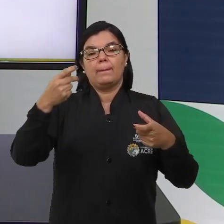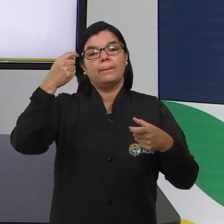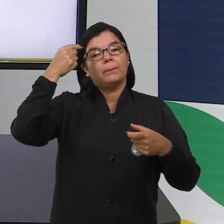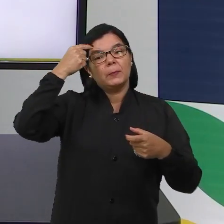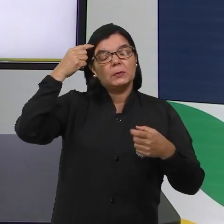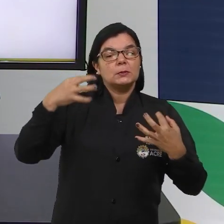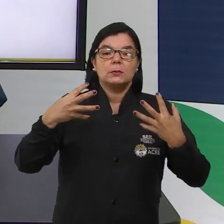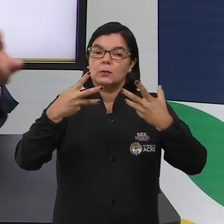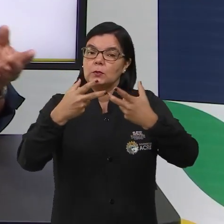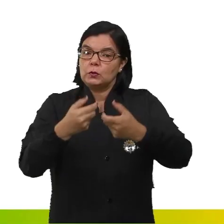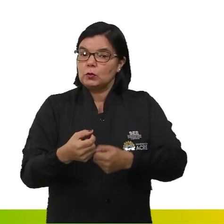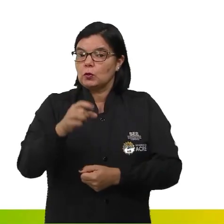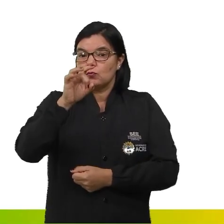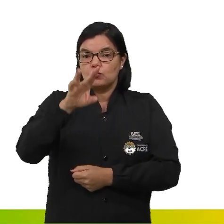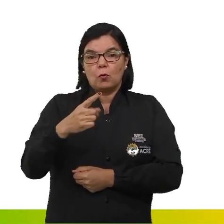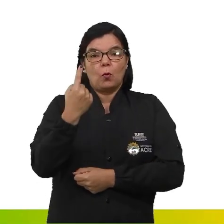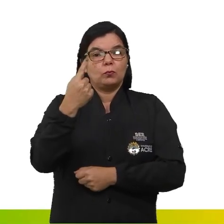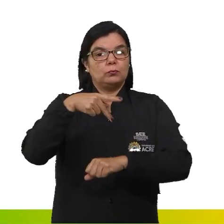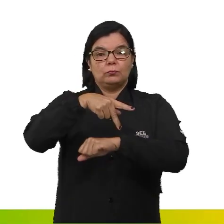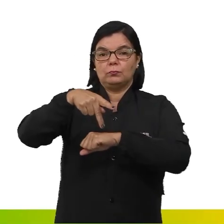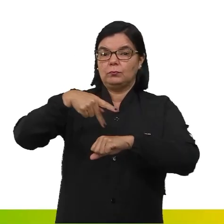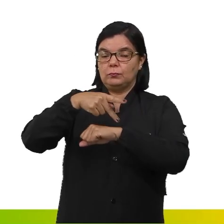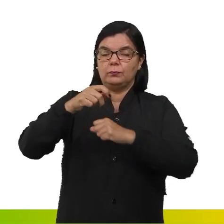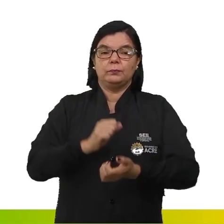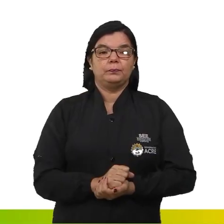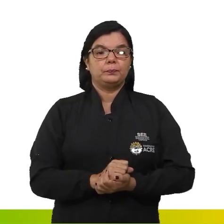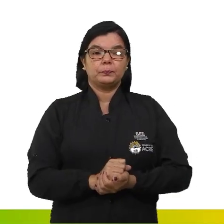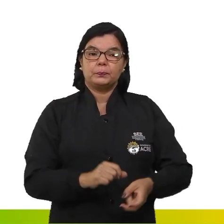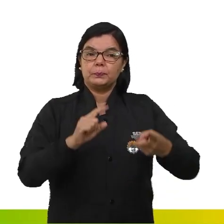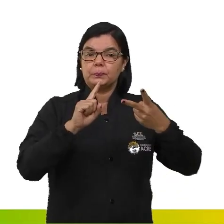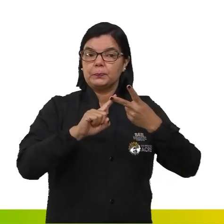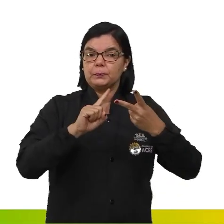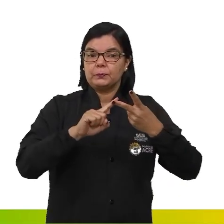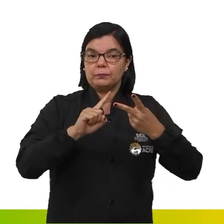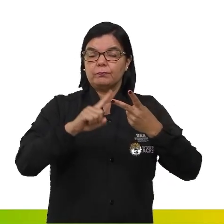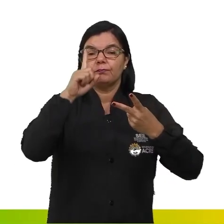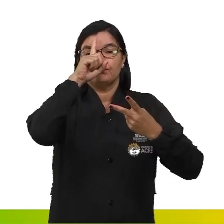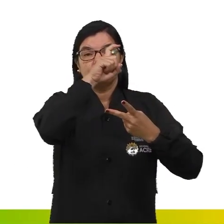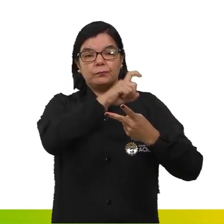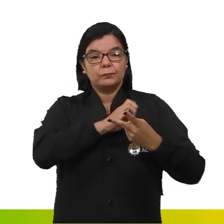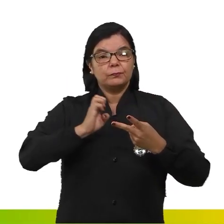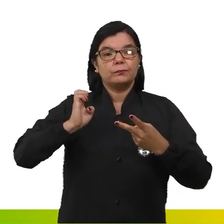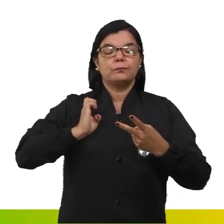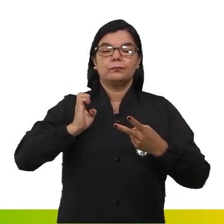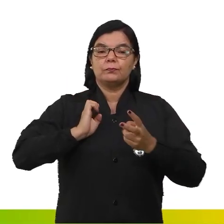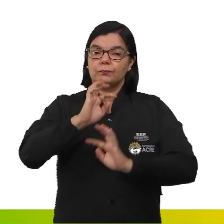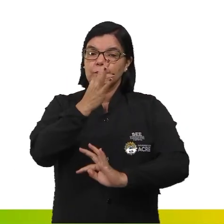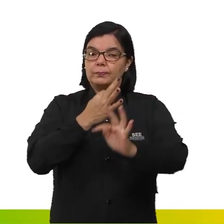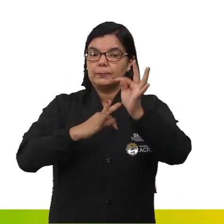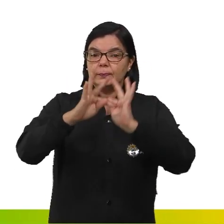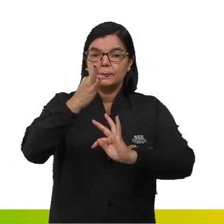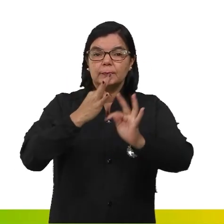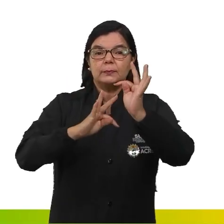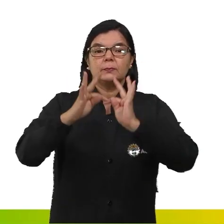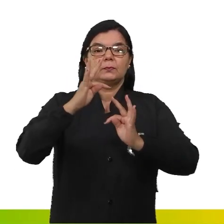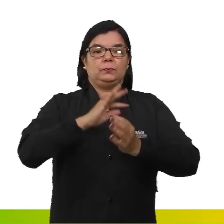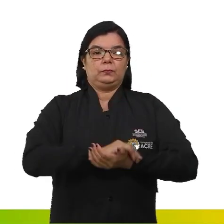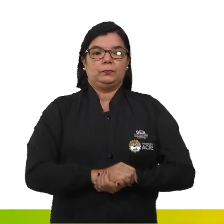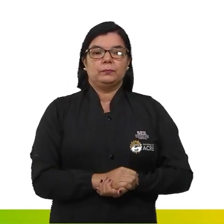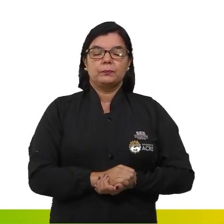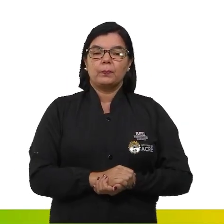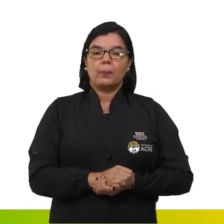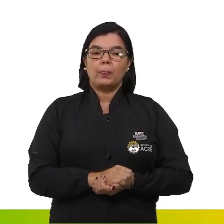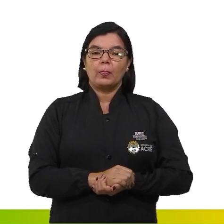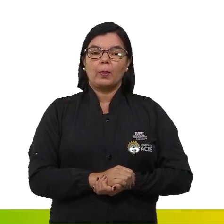todos e não somente em si. Então, em terceiro momento, nós temos aí os dilemas éticos da